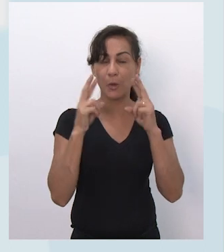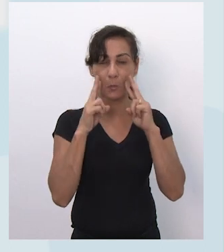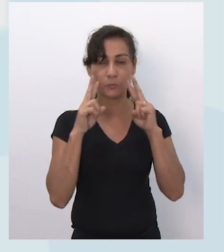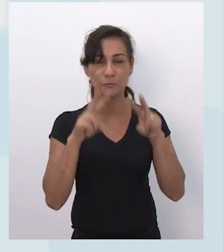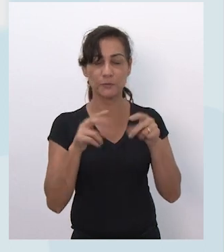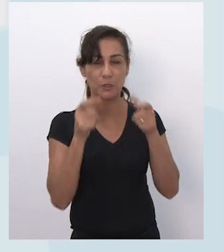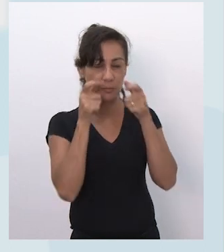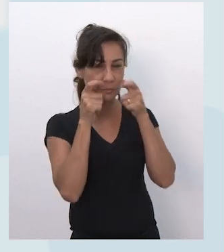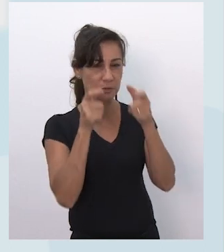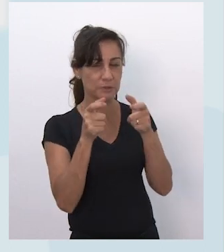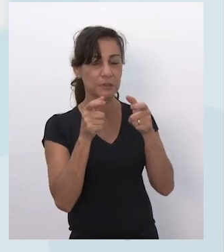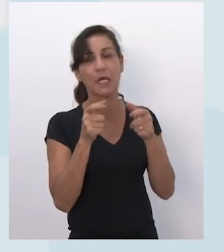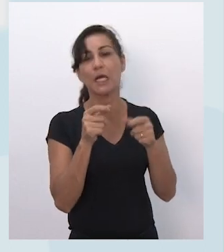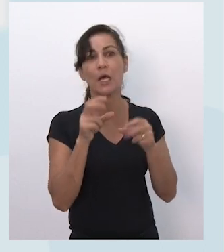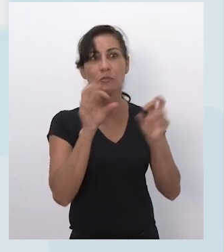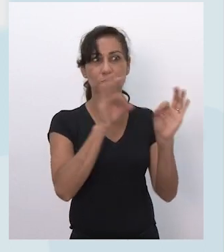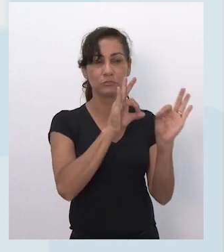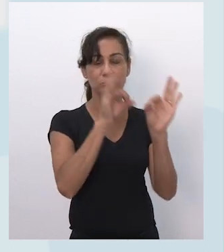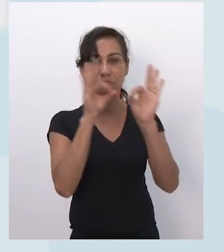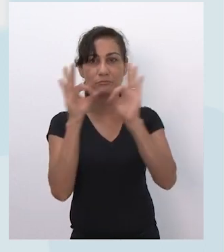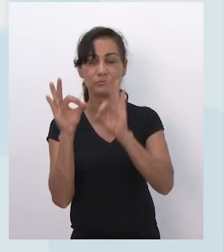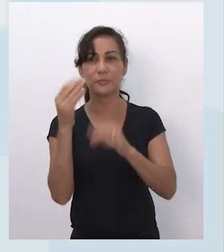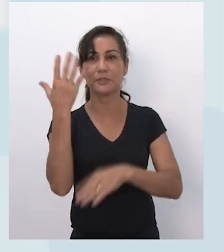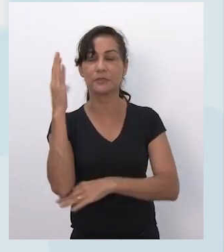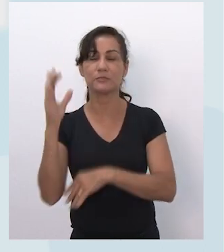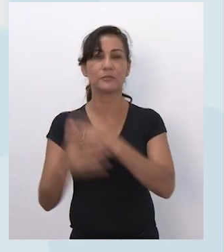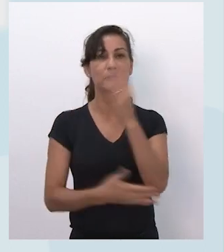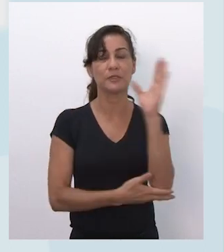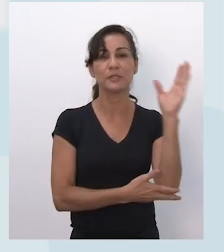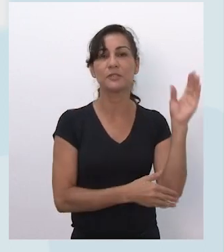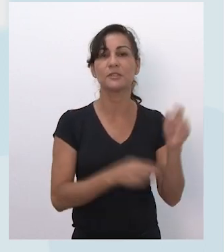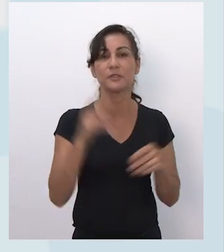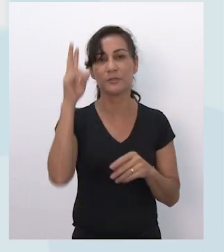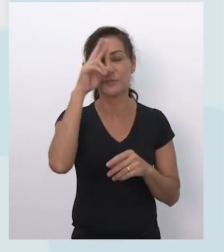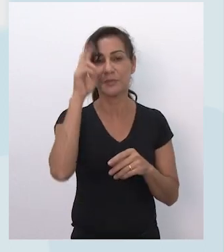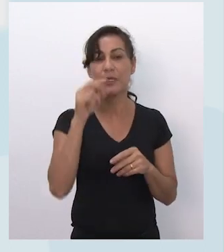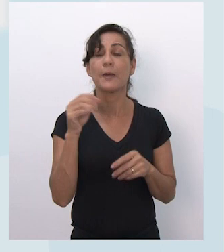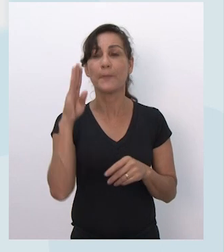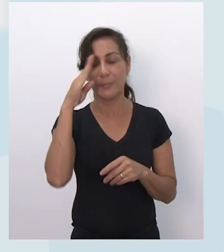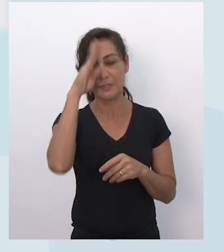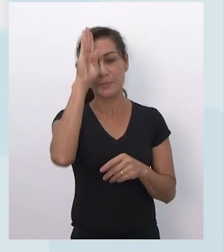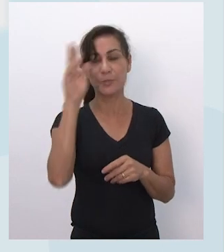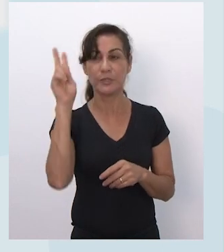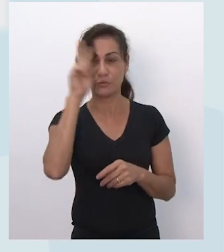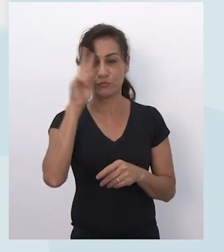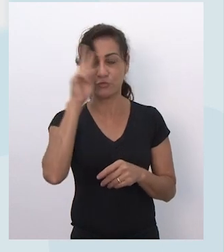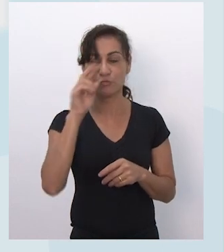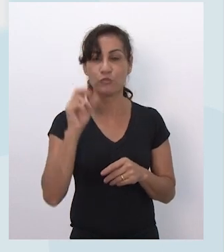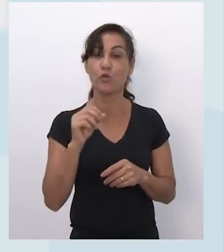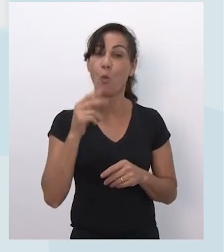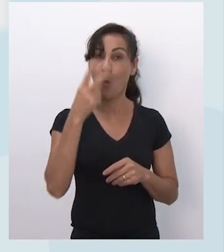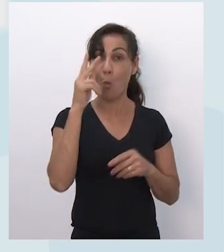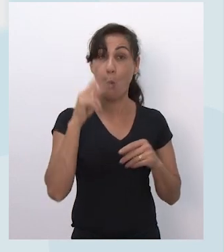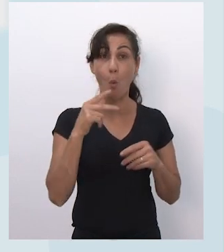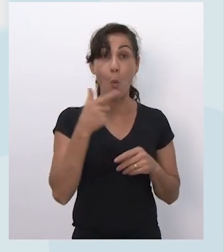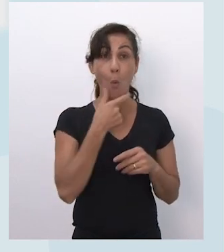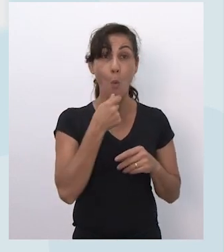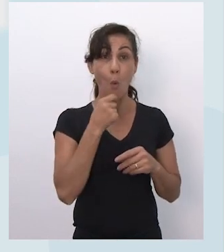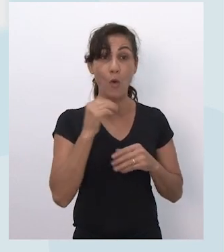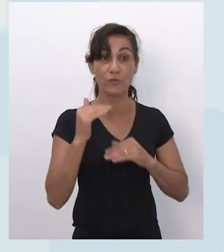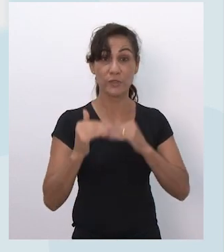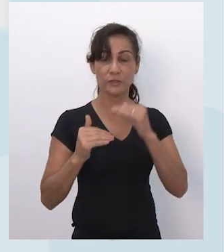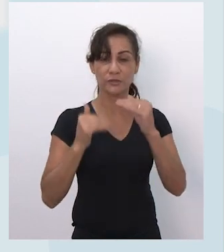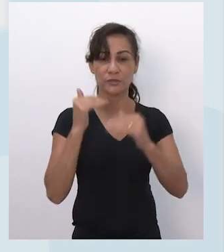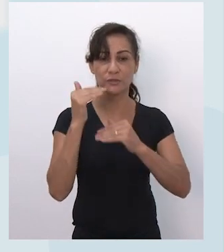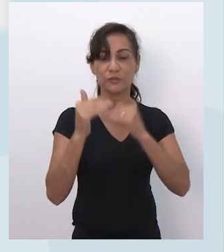A questão da paisagem, principalmente em história, à medida que o homem vai transformando, porque o espaço, né, está ali, passa a